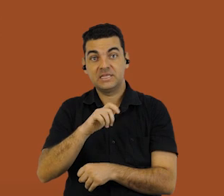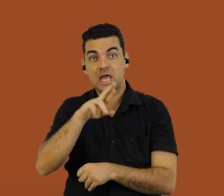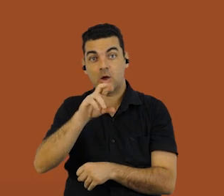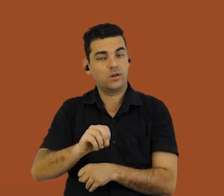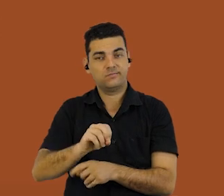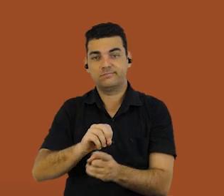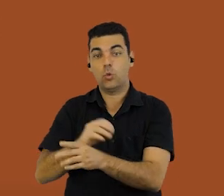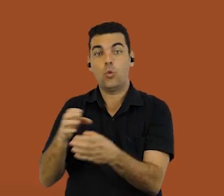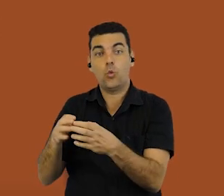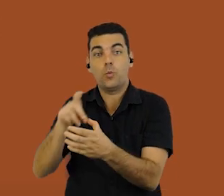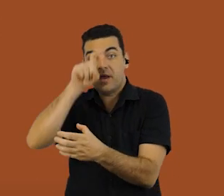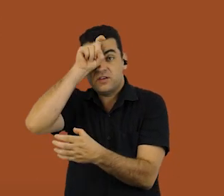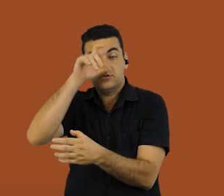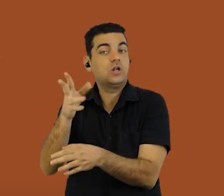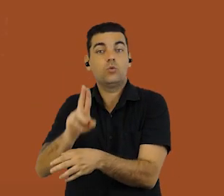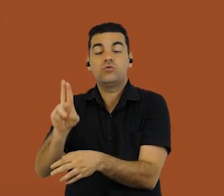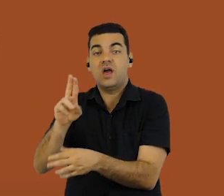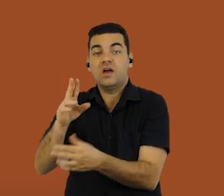pelos egípcios, né?